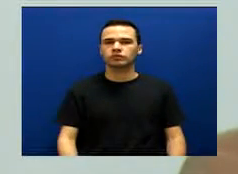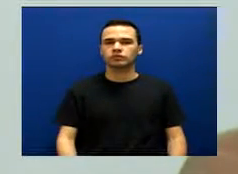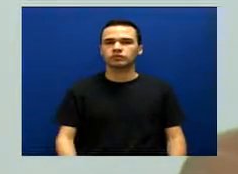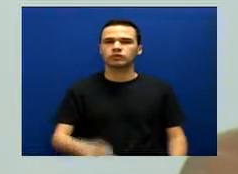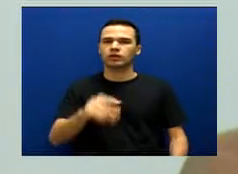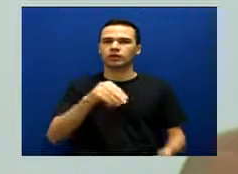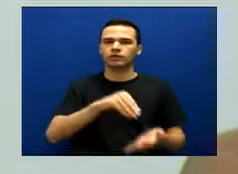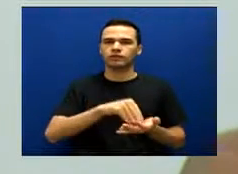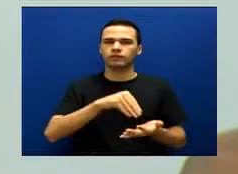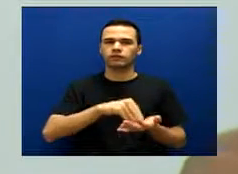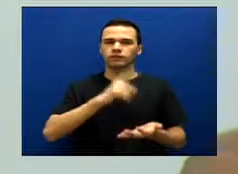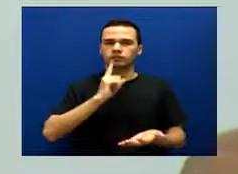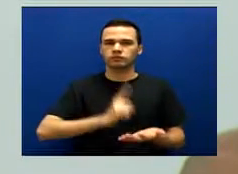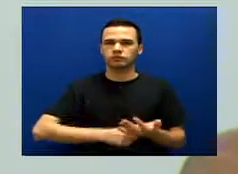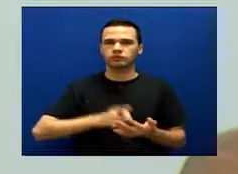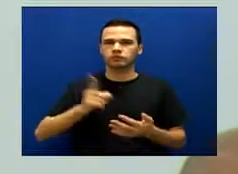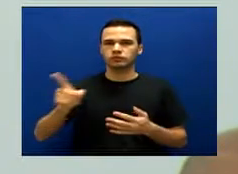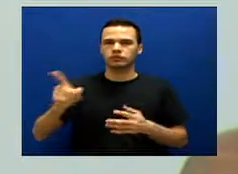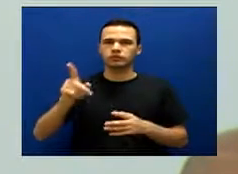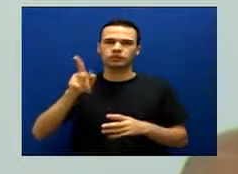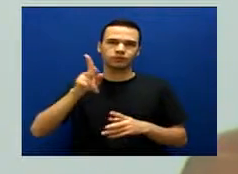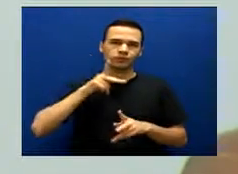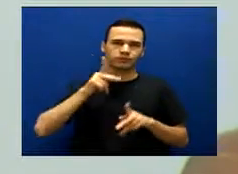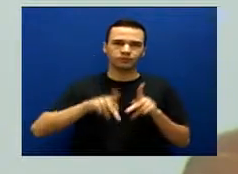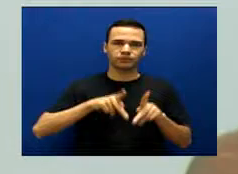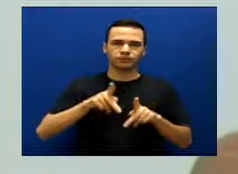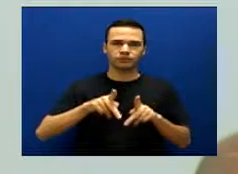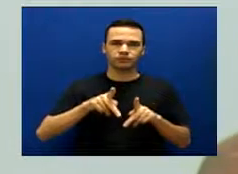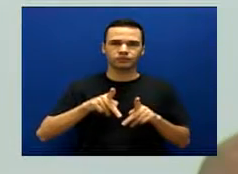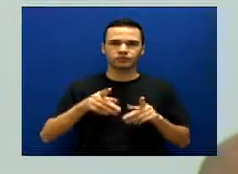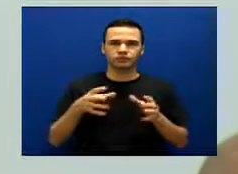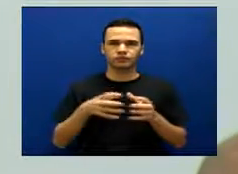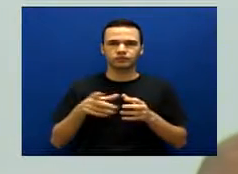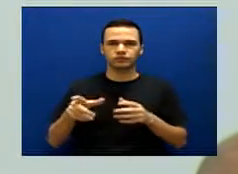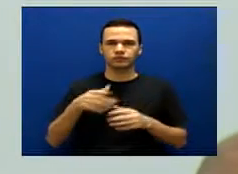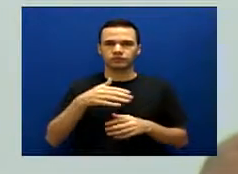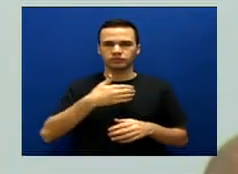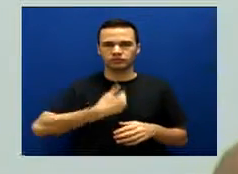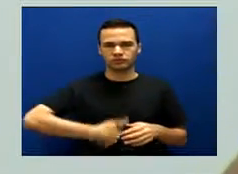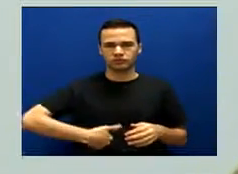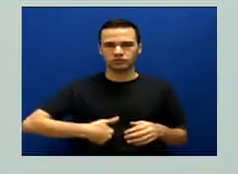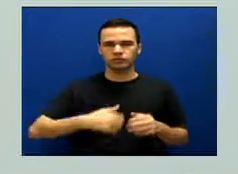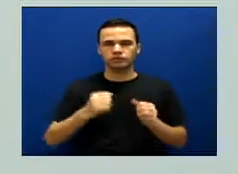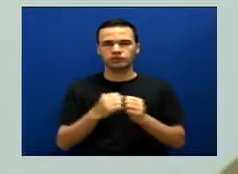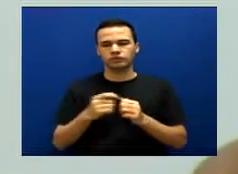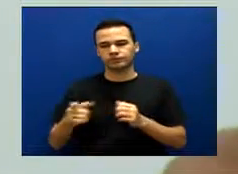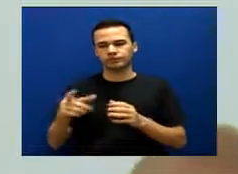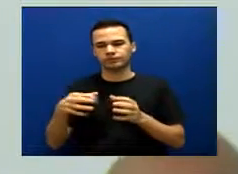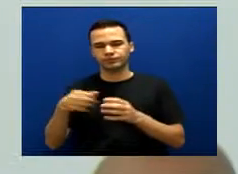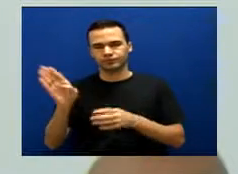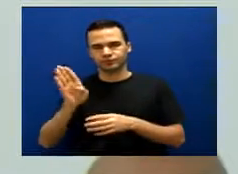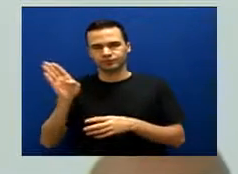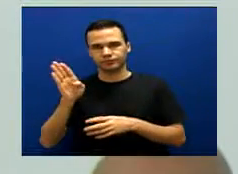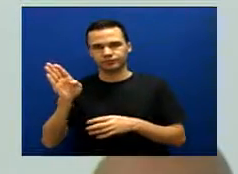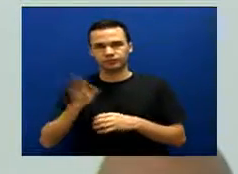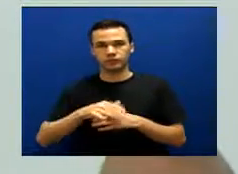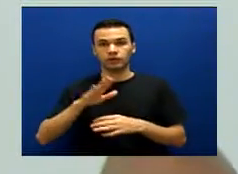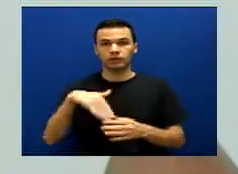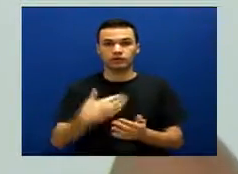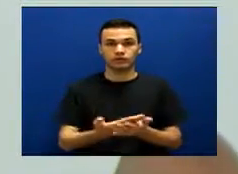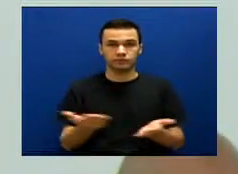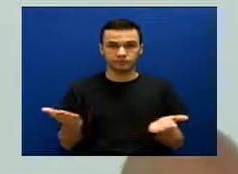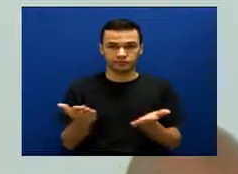a falta de comprometimento do poder público com o esporte. E nesse sentido com o Esporte Clube São Bento. Os últimos